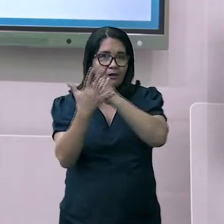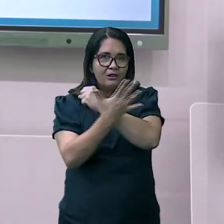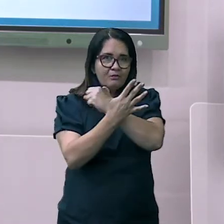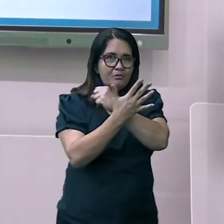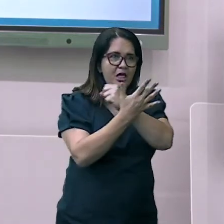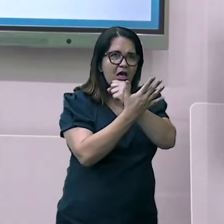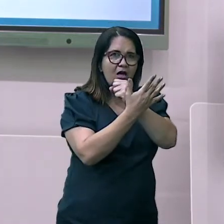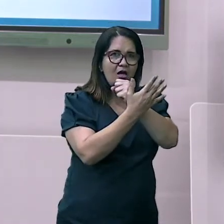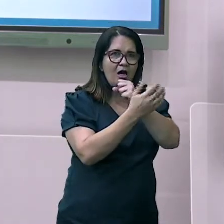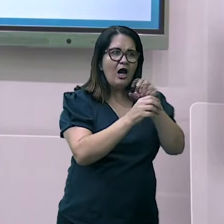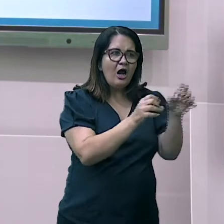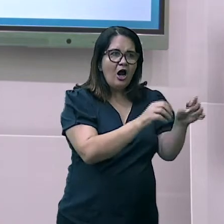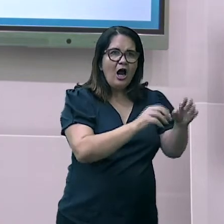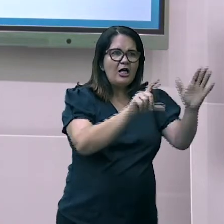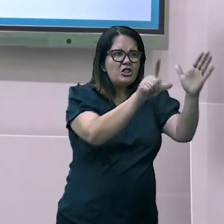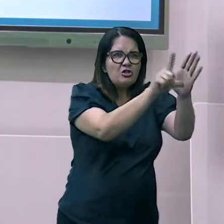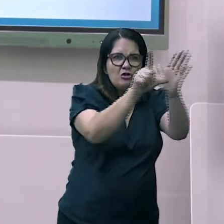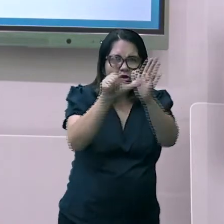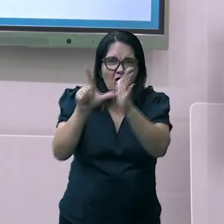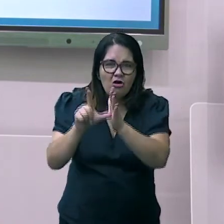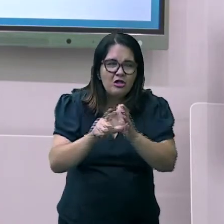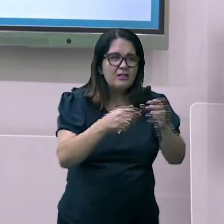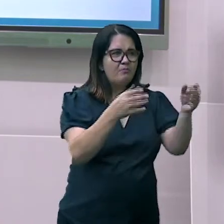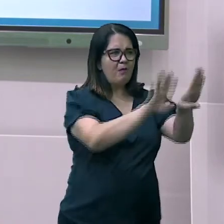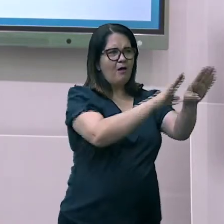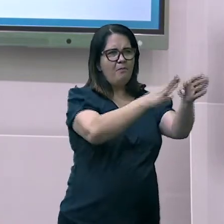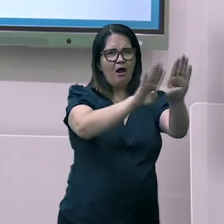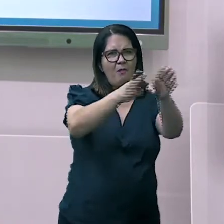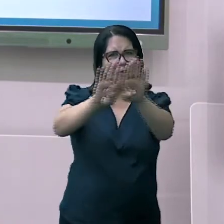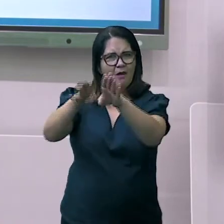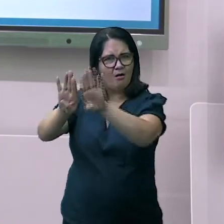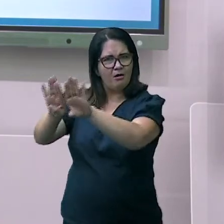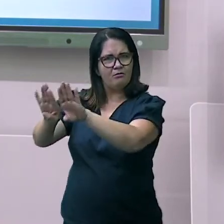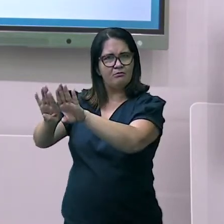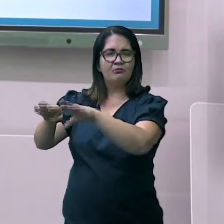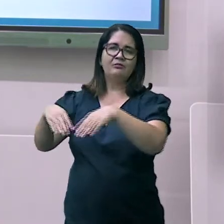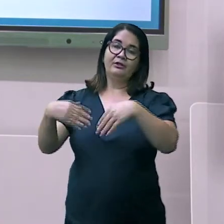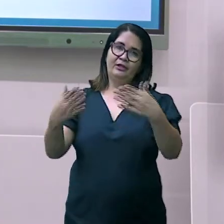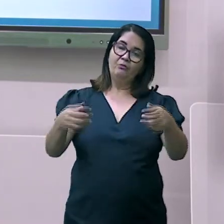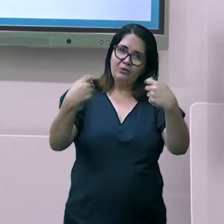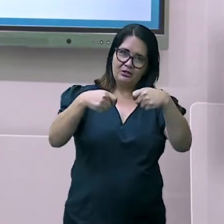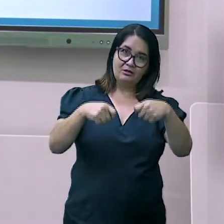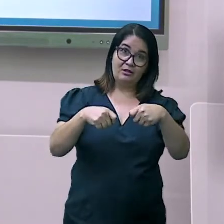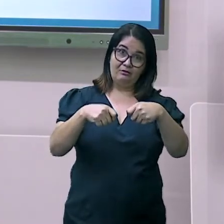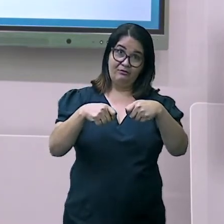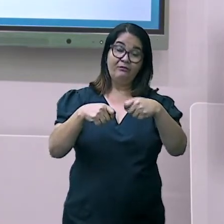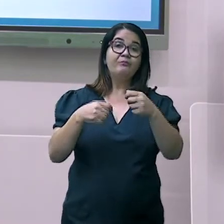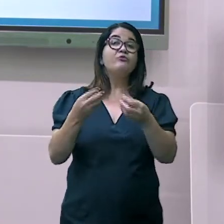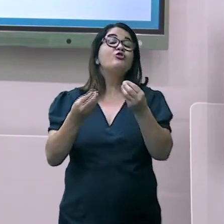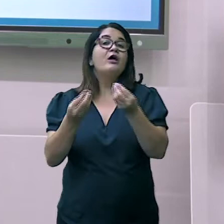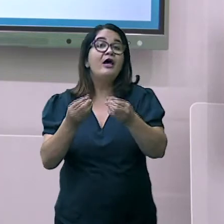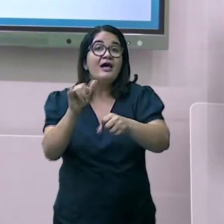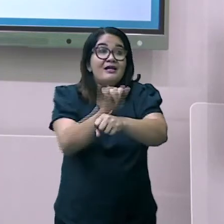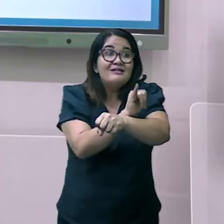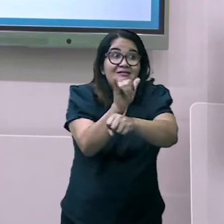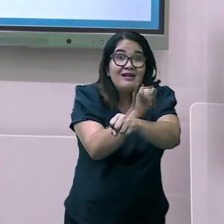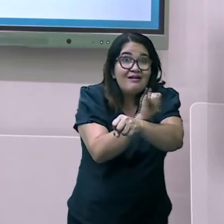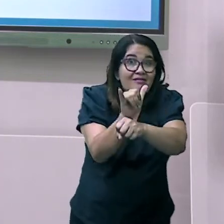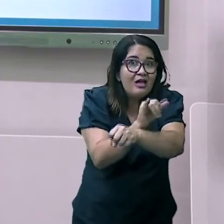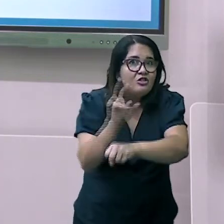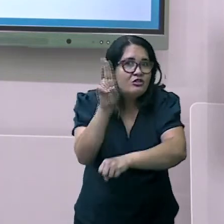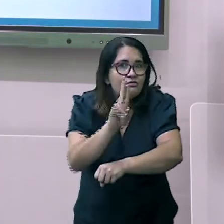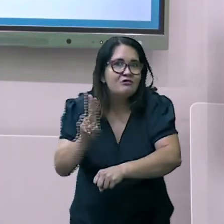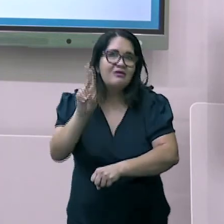forma para que essas vendas voltassem ao normal, para que as pessoas continuassem comprando. Qual é a forma que eles